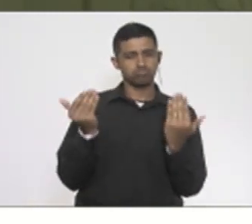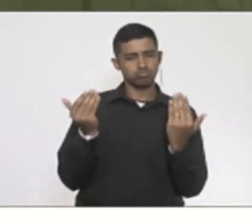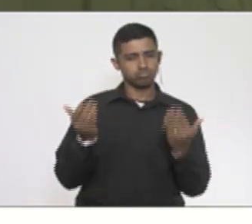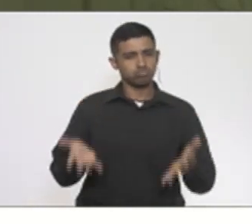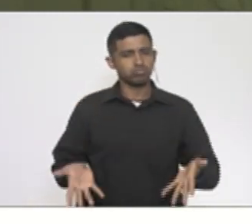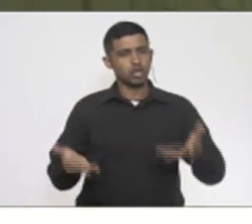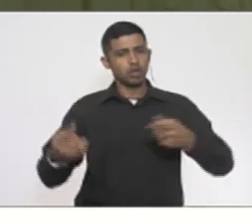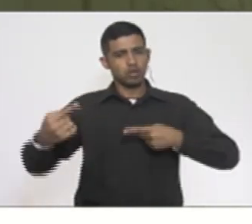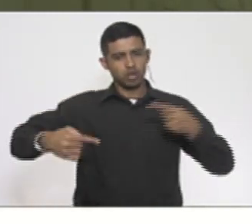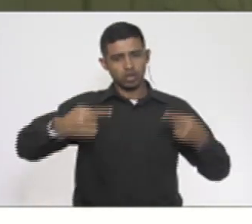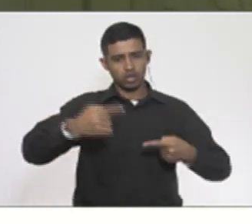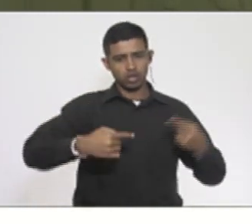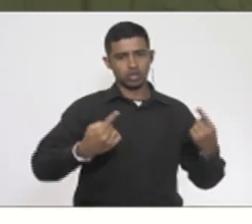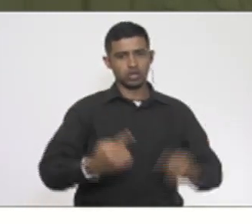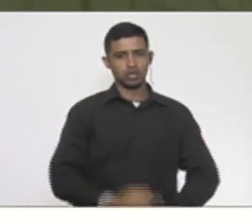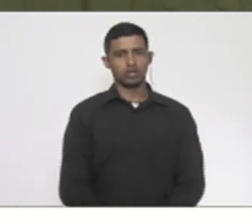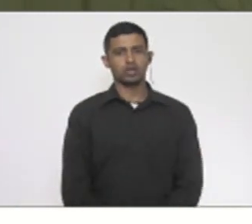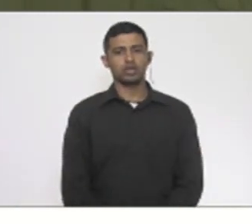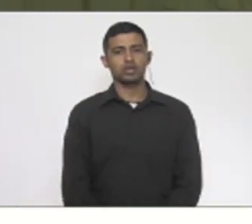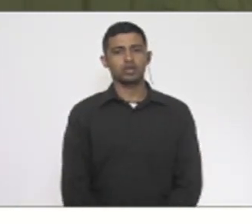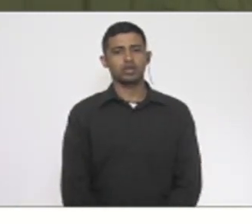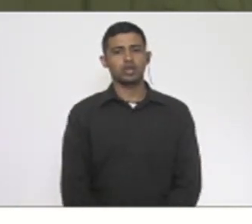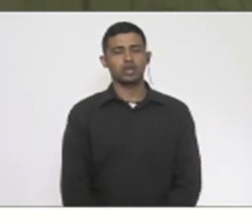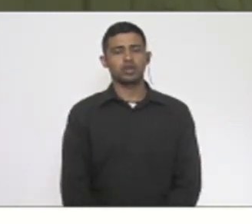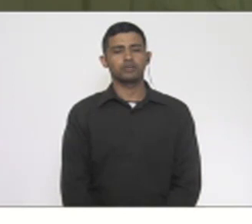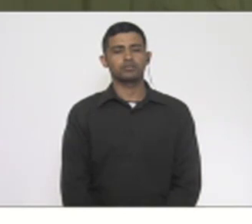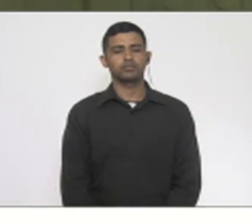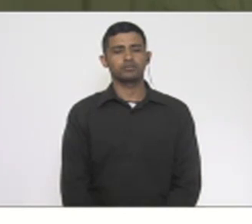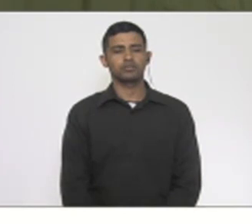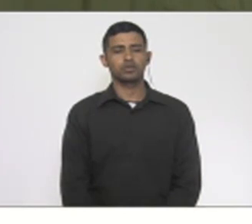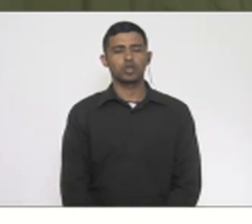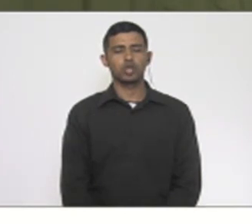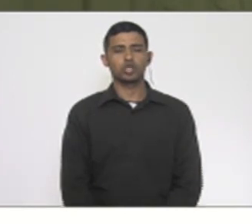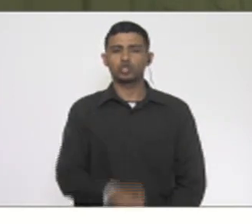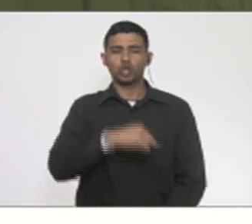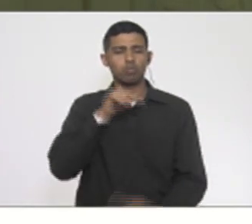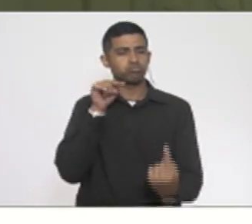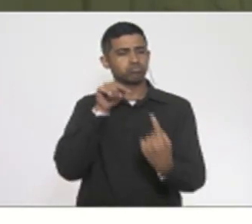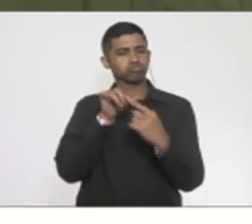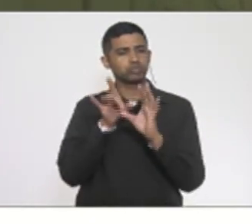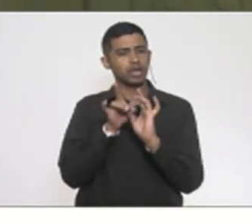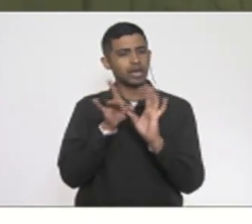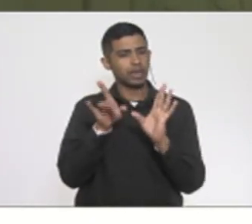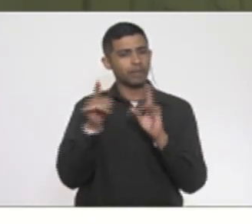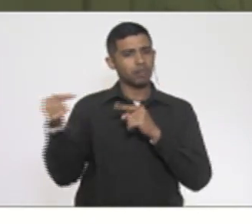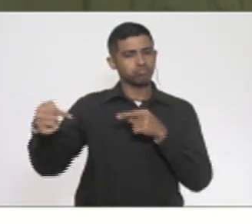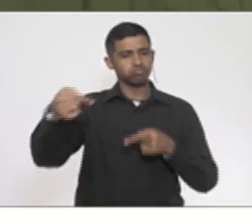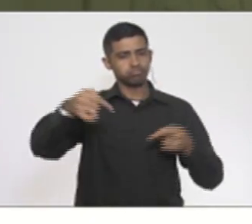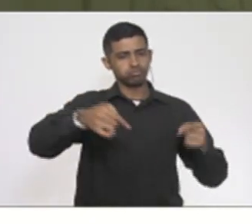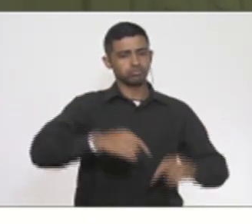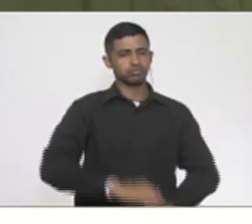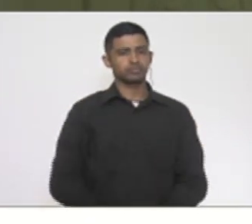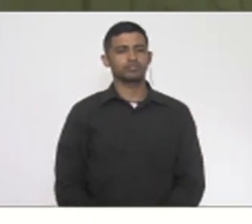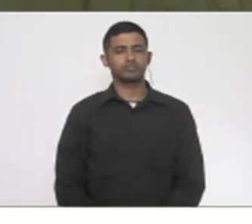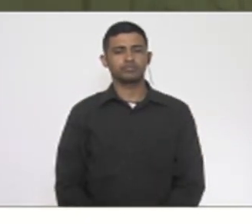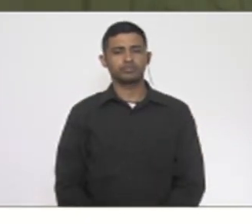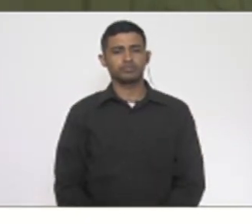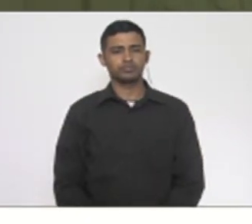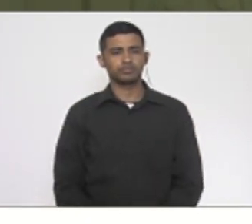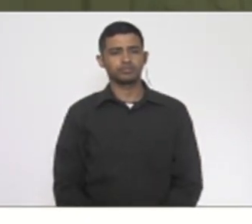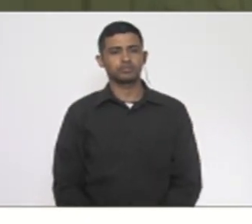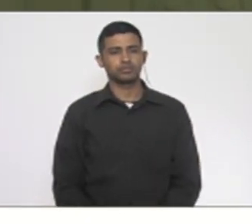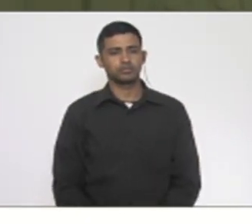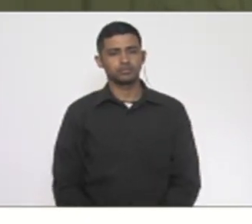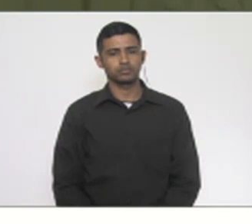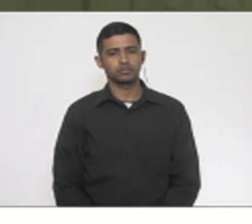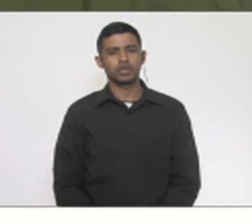a liberalização do mercado. O objetivo é a liberalização do mercado e competição. Então, tem